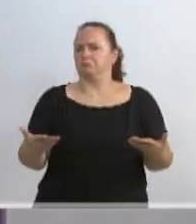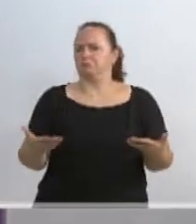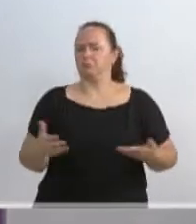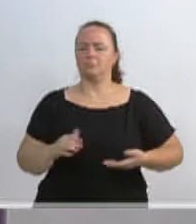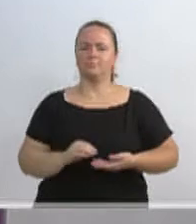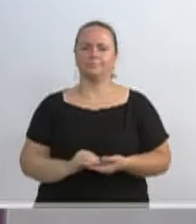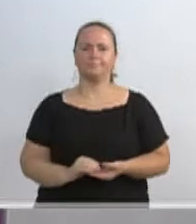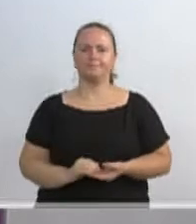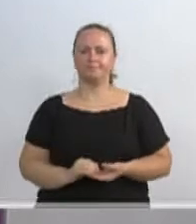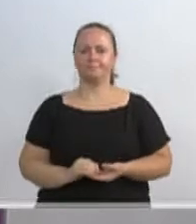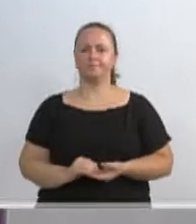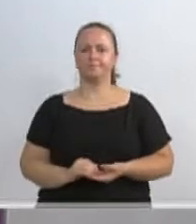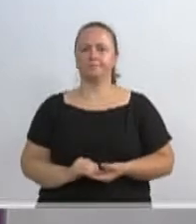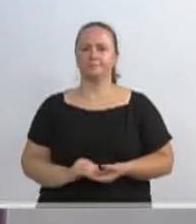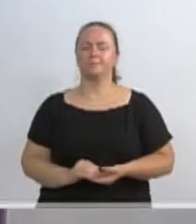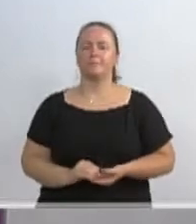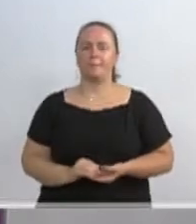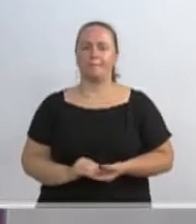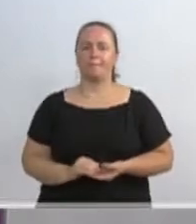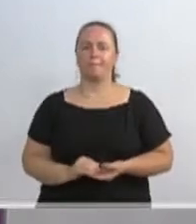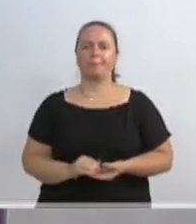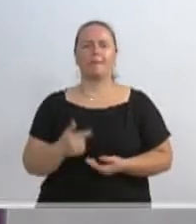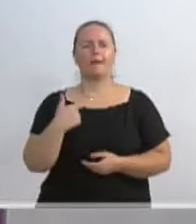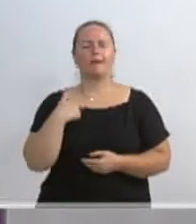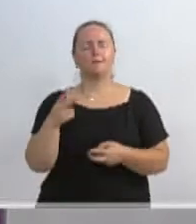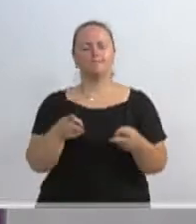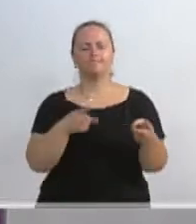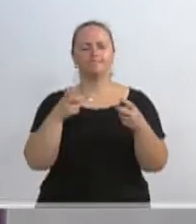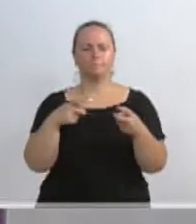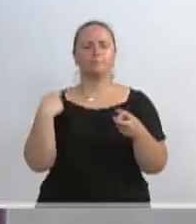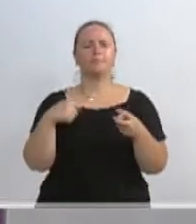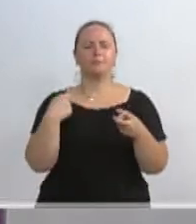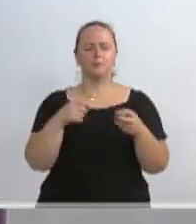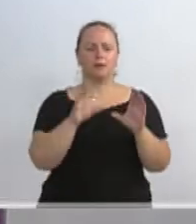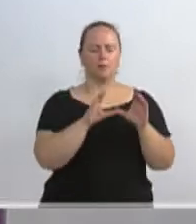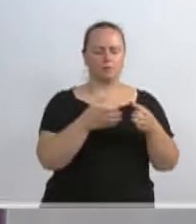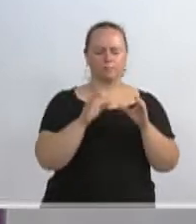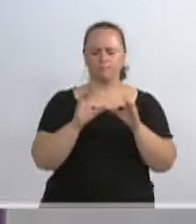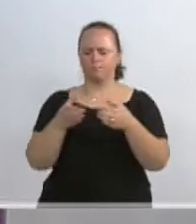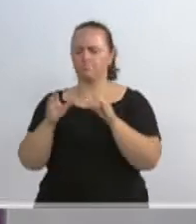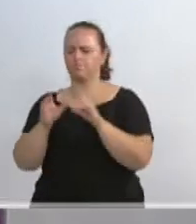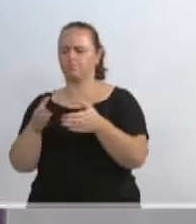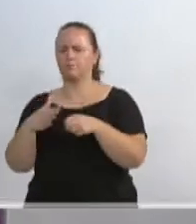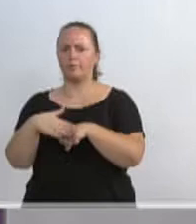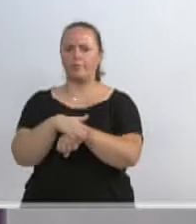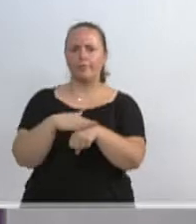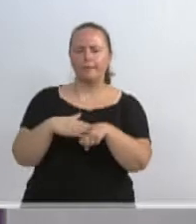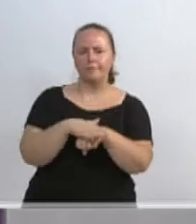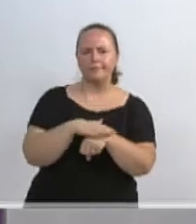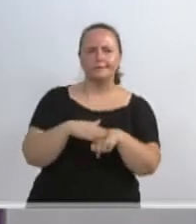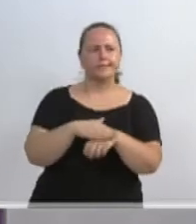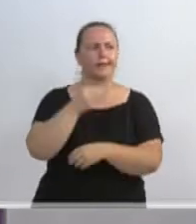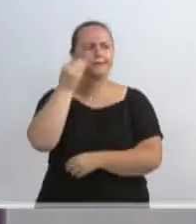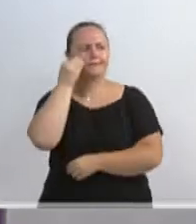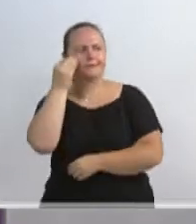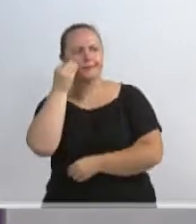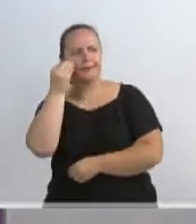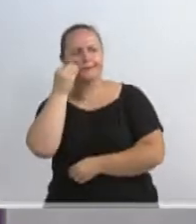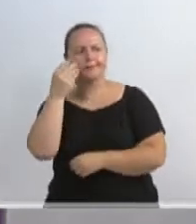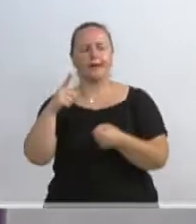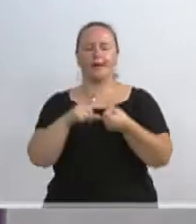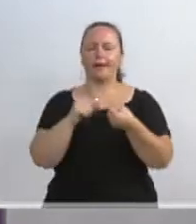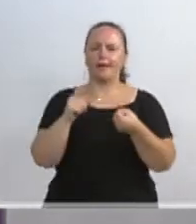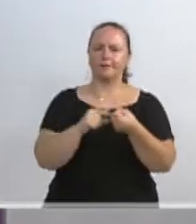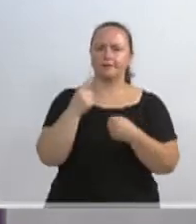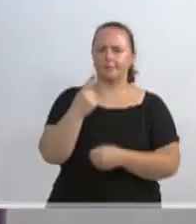que dessa forma as comissões conversar e tentar dentro desse artigo 131